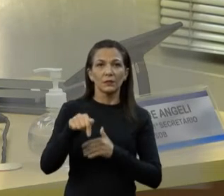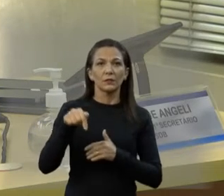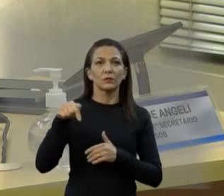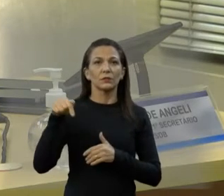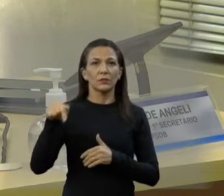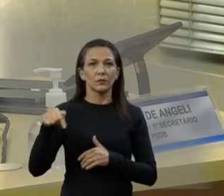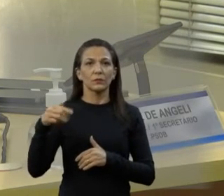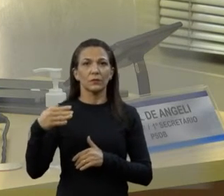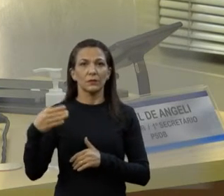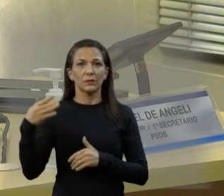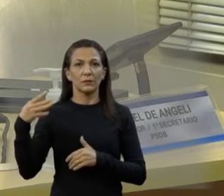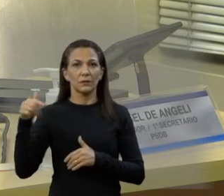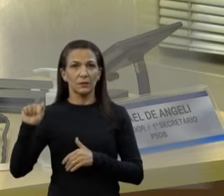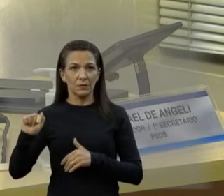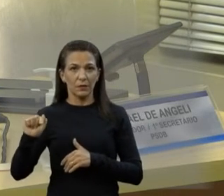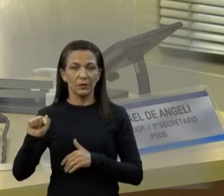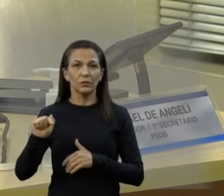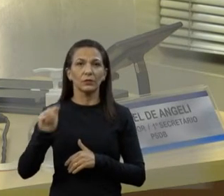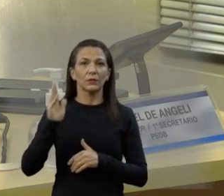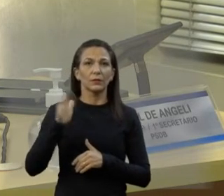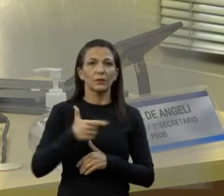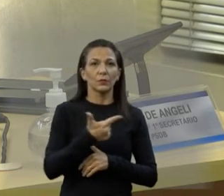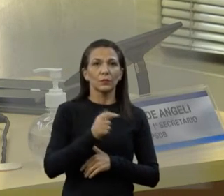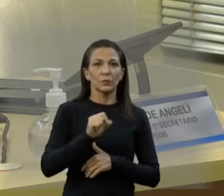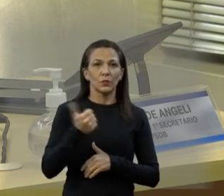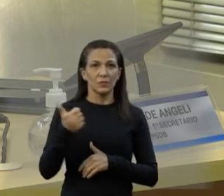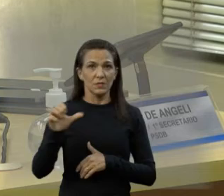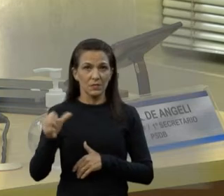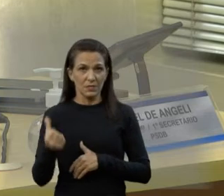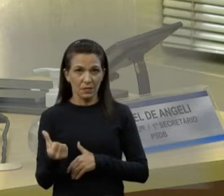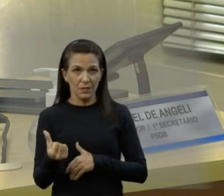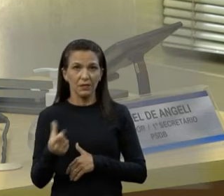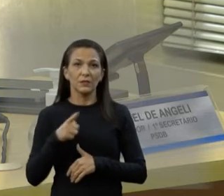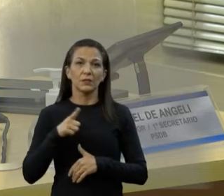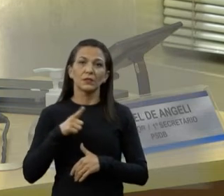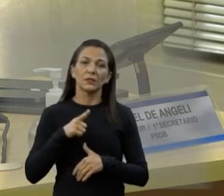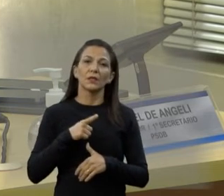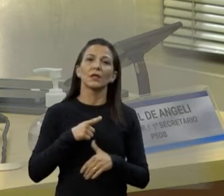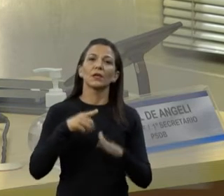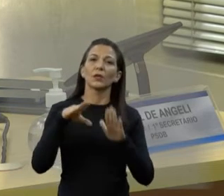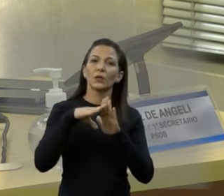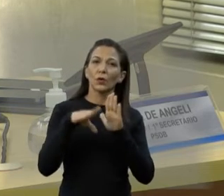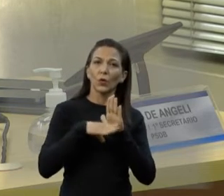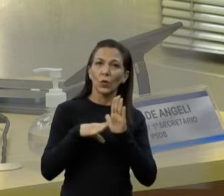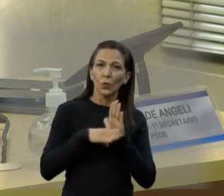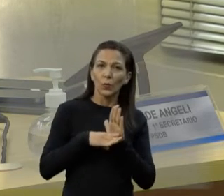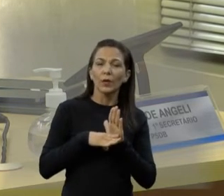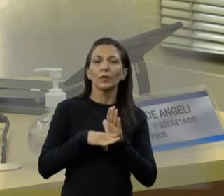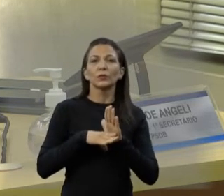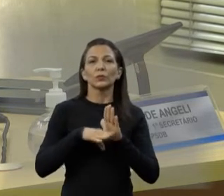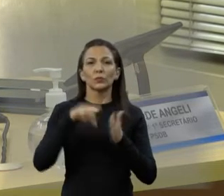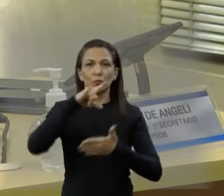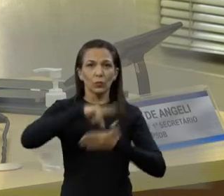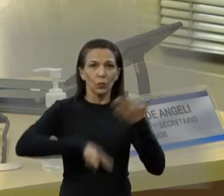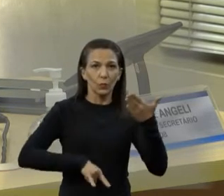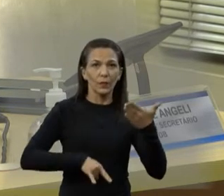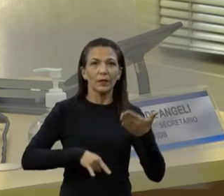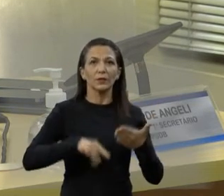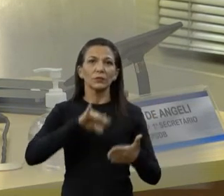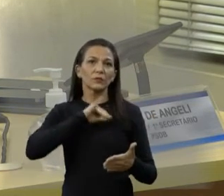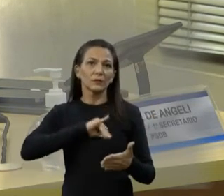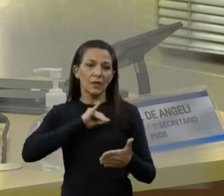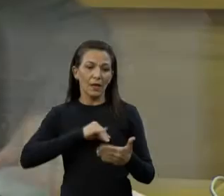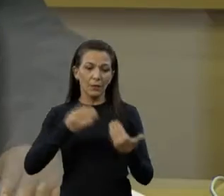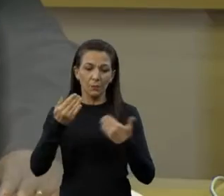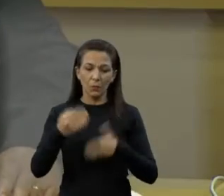8747 de 30 de junho de 2016 de modo a estabelecer novos parâmetros documentais para fins de comprovação de renda